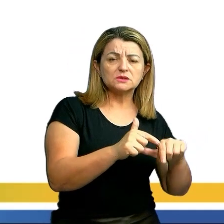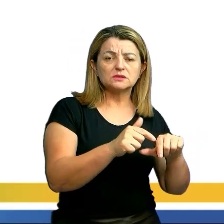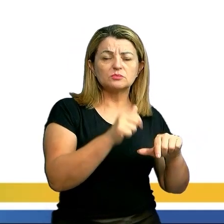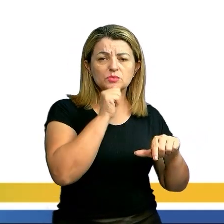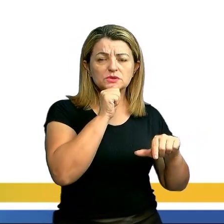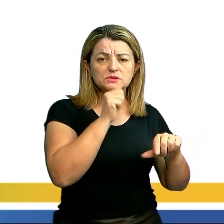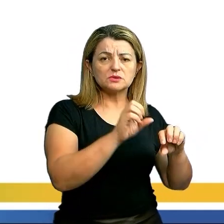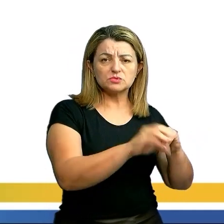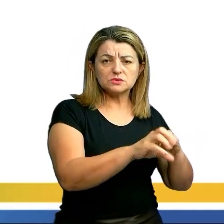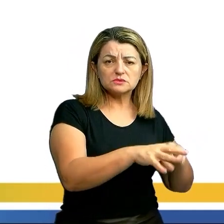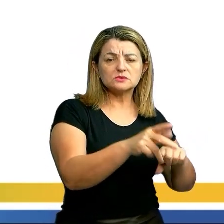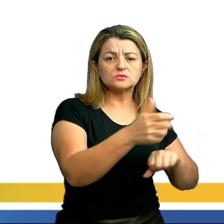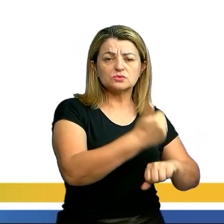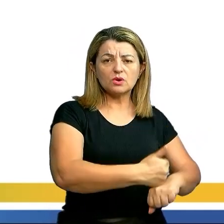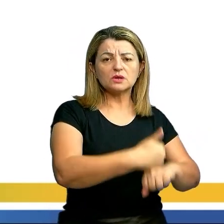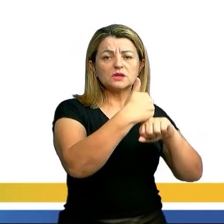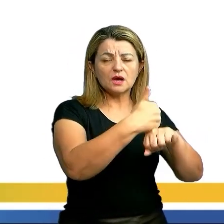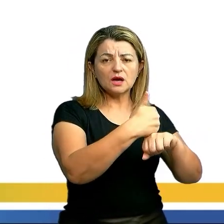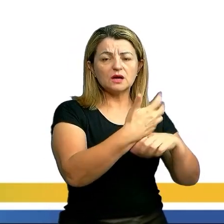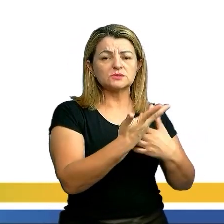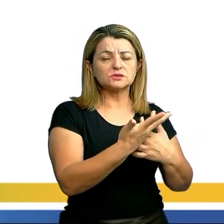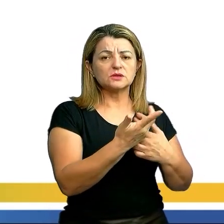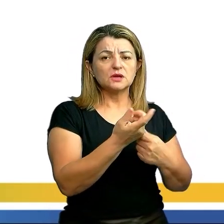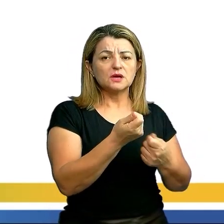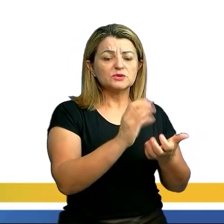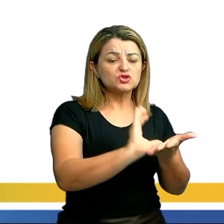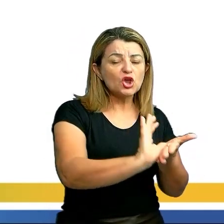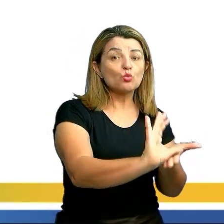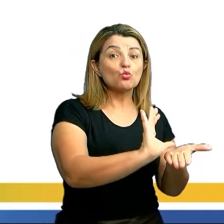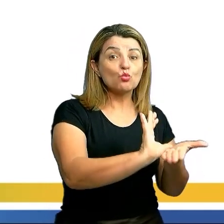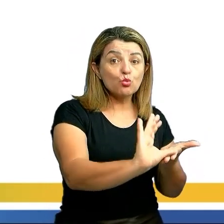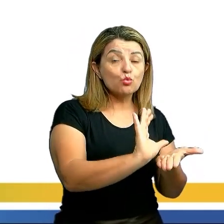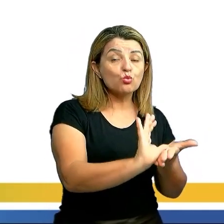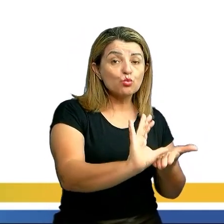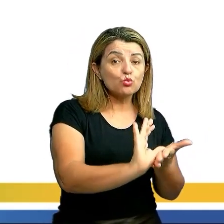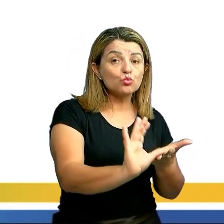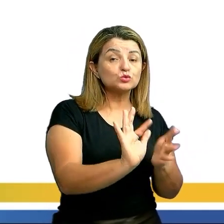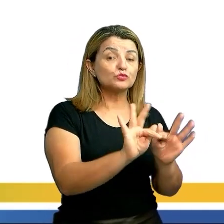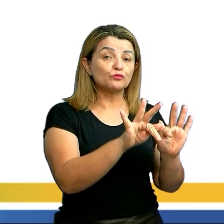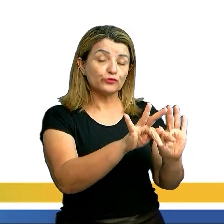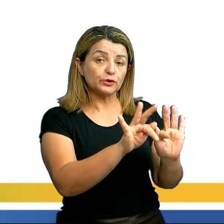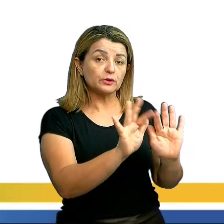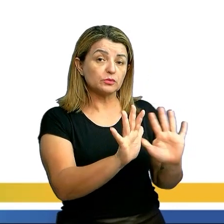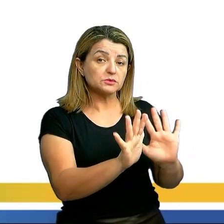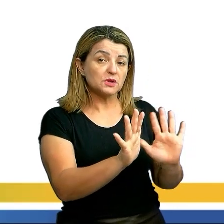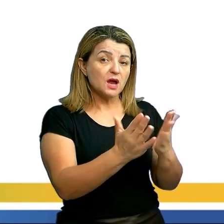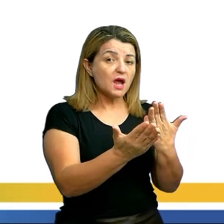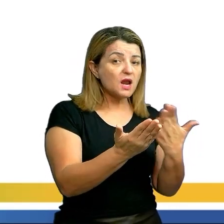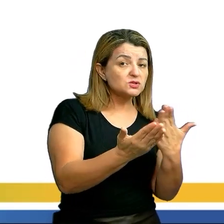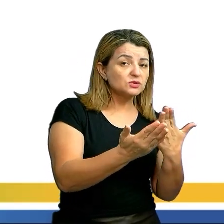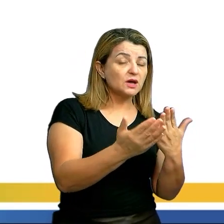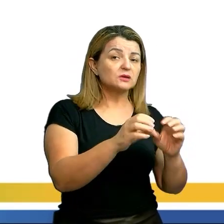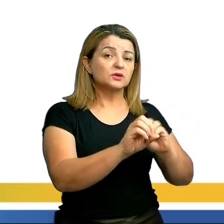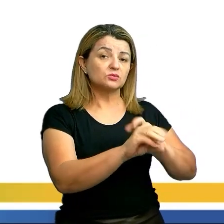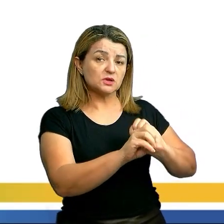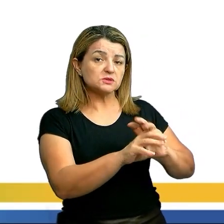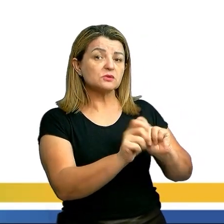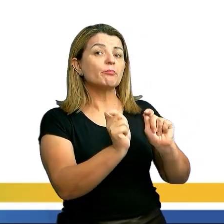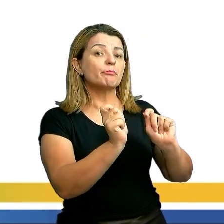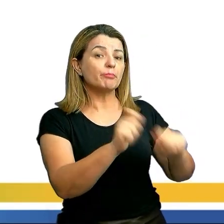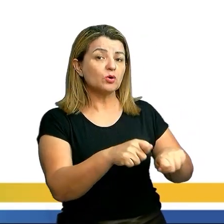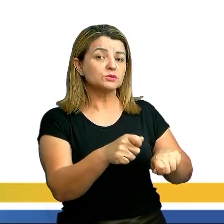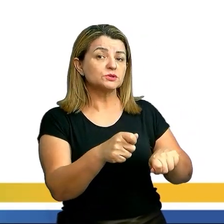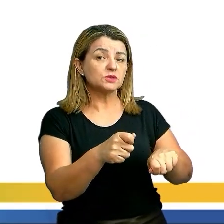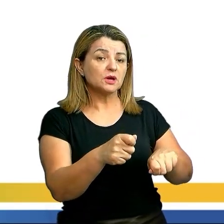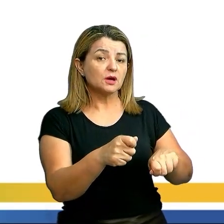por exemplo, de empréstimos financeiros para um determinado fim relacionado à educação. Ele pode recorrer,